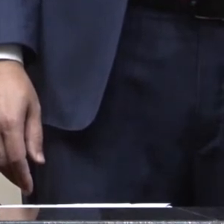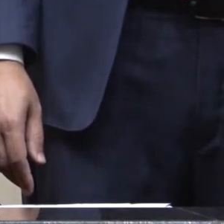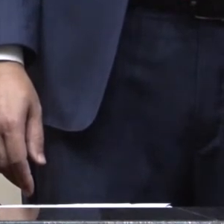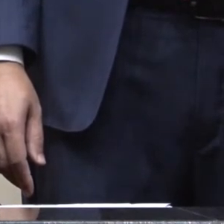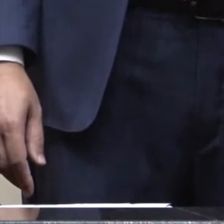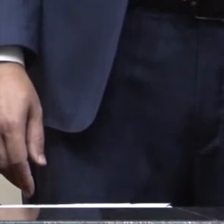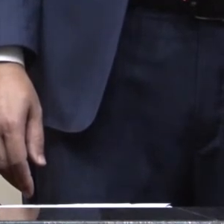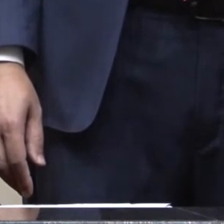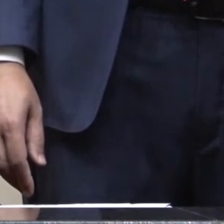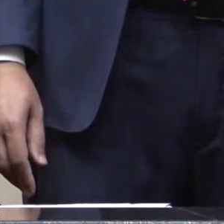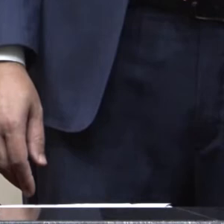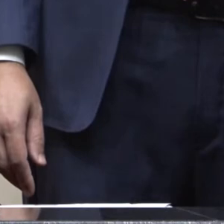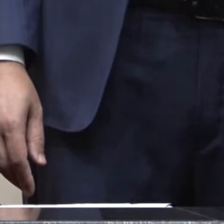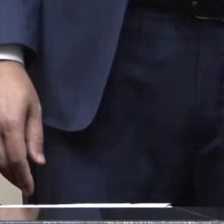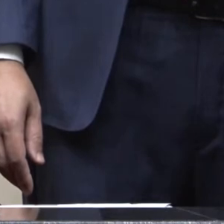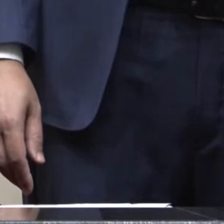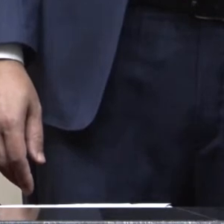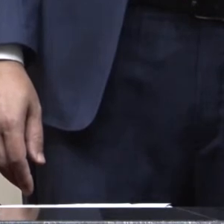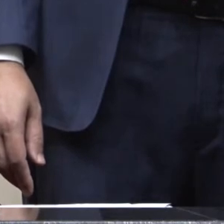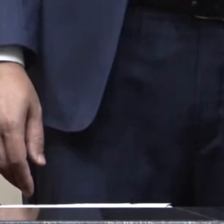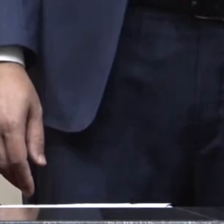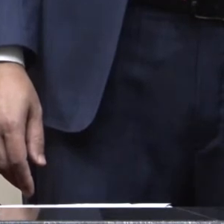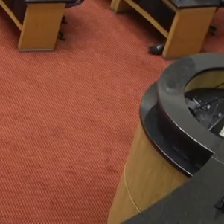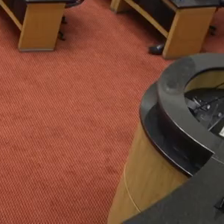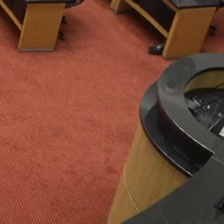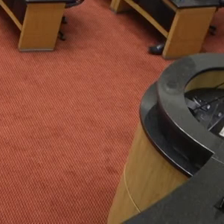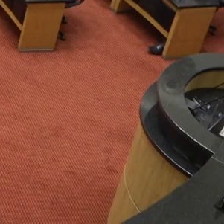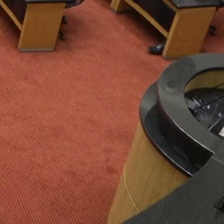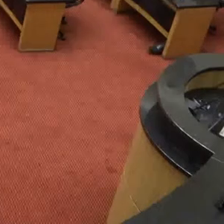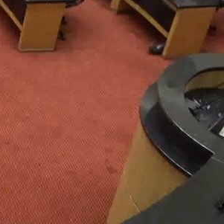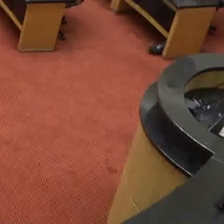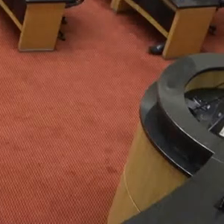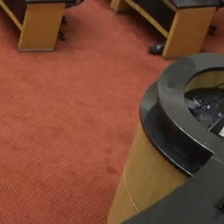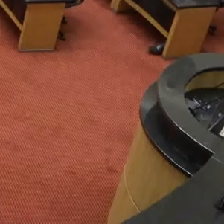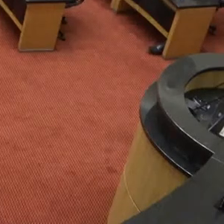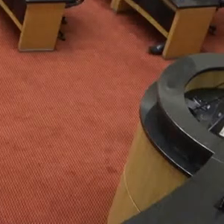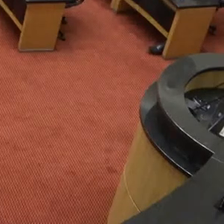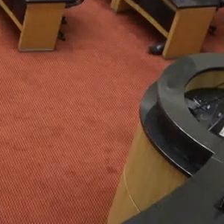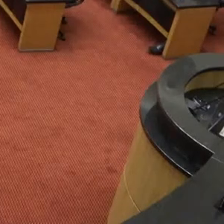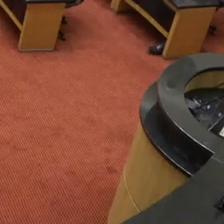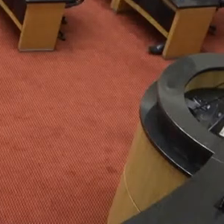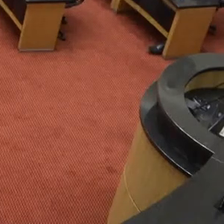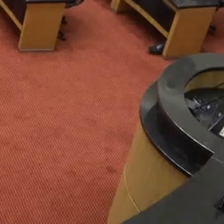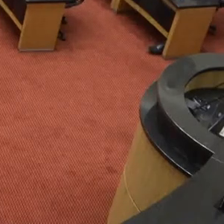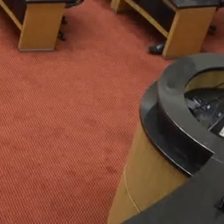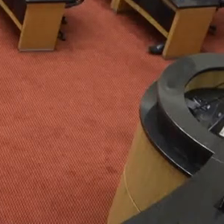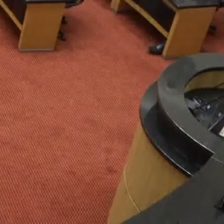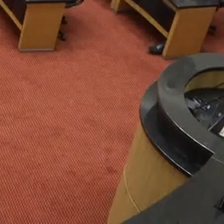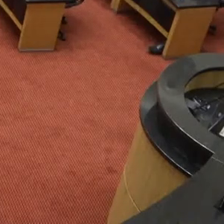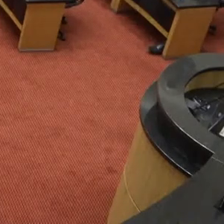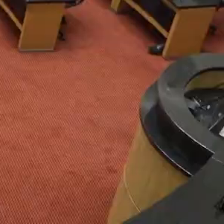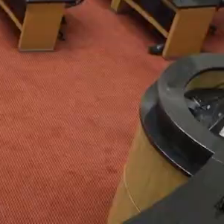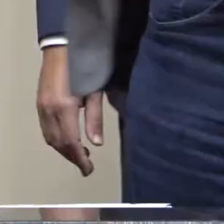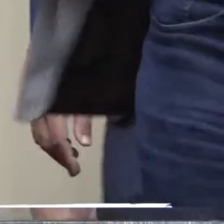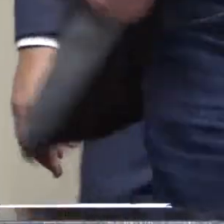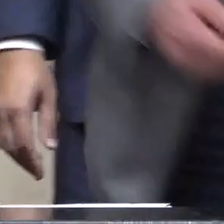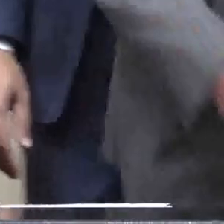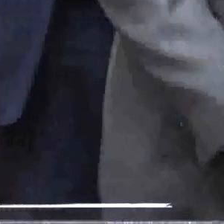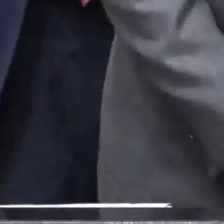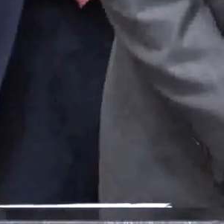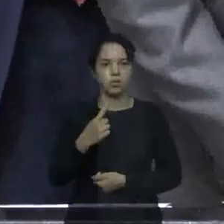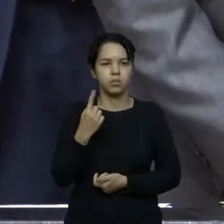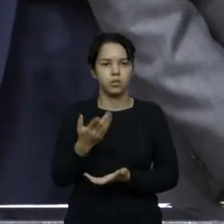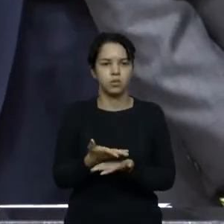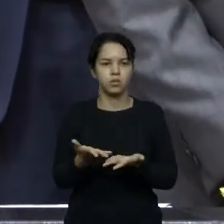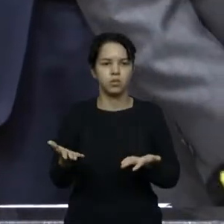deputados que concordam permaneço um como se encontro Está aprovado senhores deputados